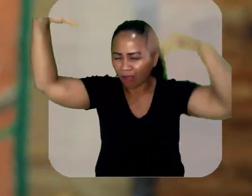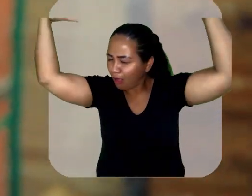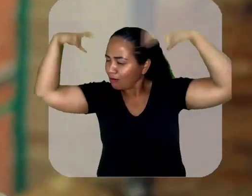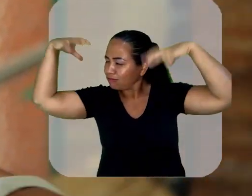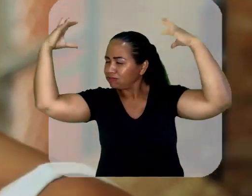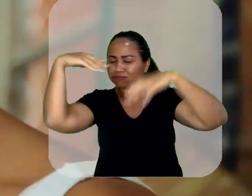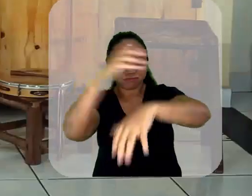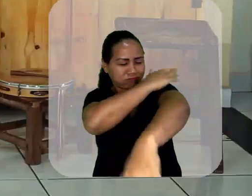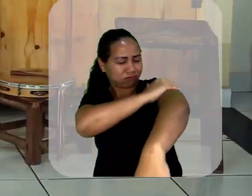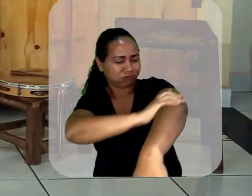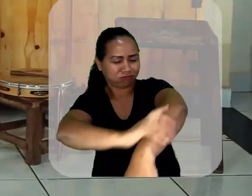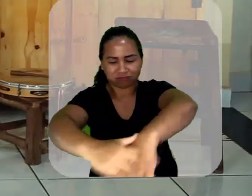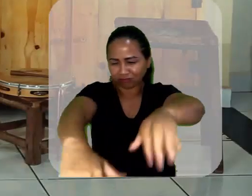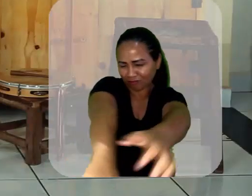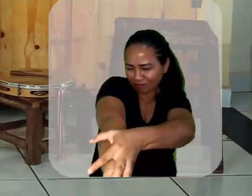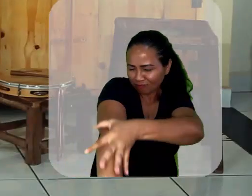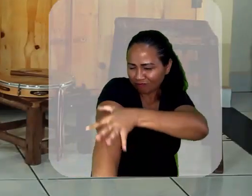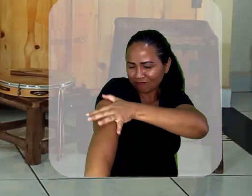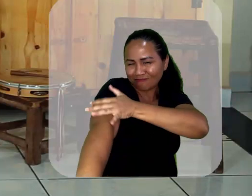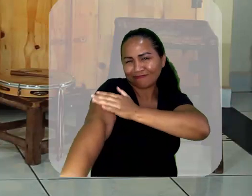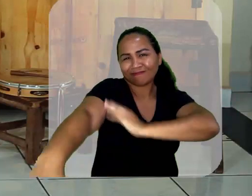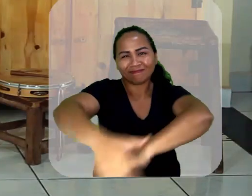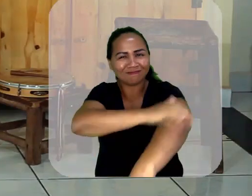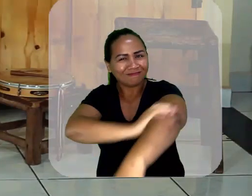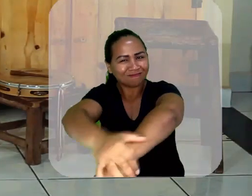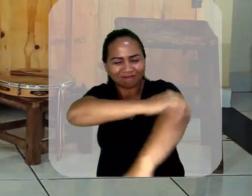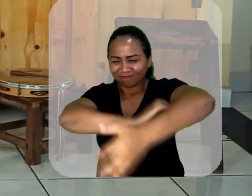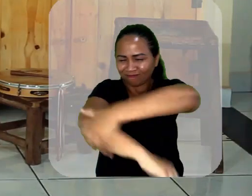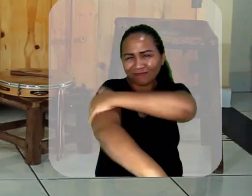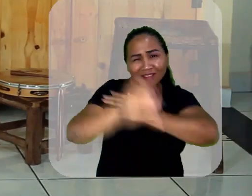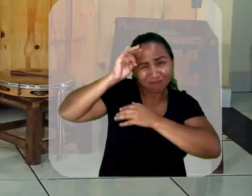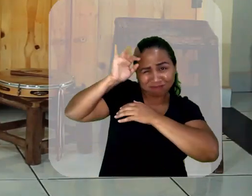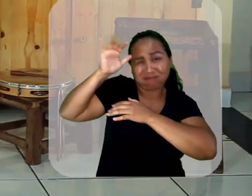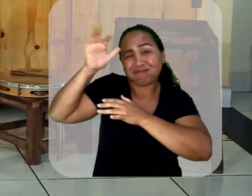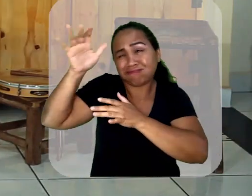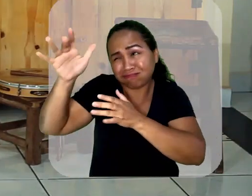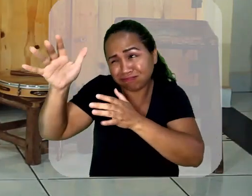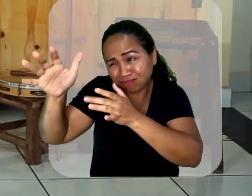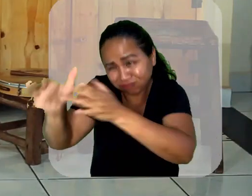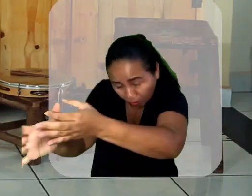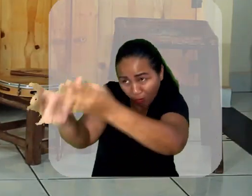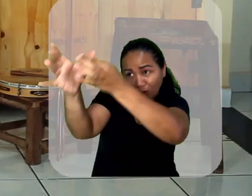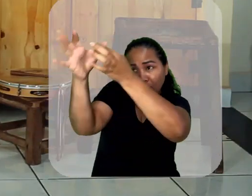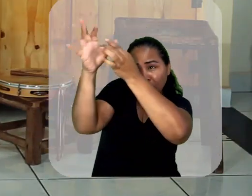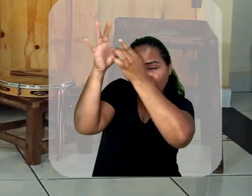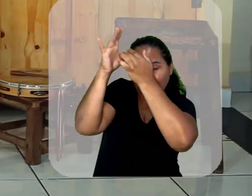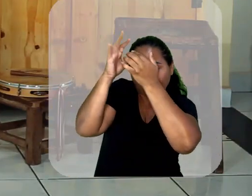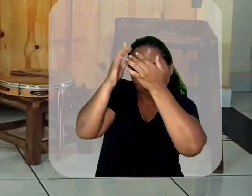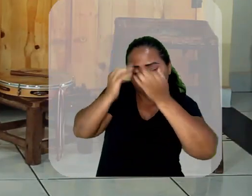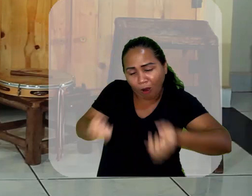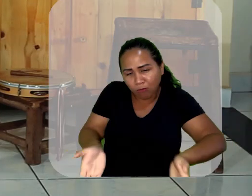cansado, lavo os meus sonhos ressecados, afogo desilusões e toco a